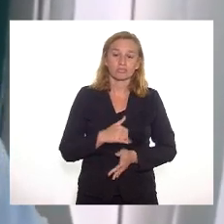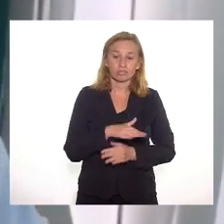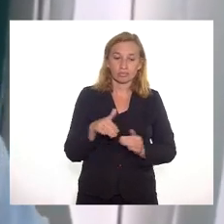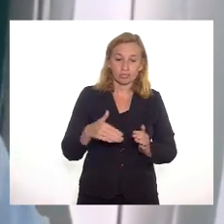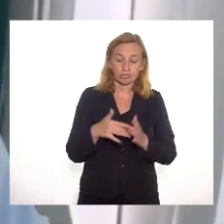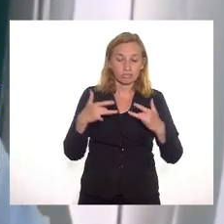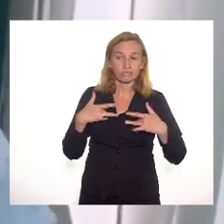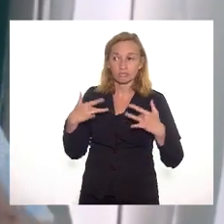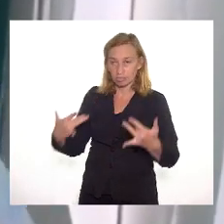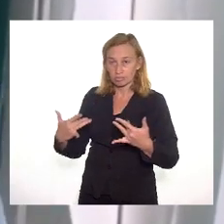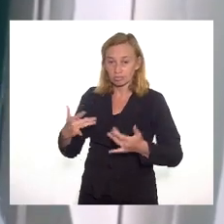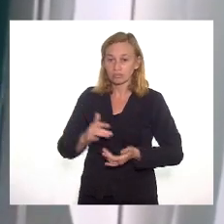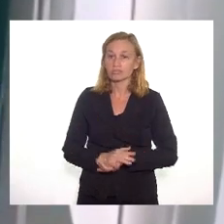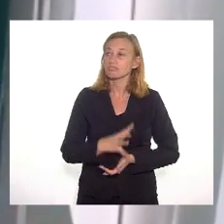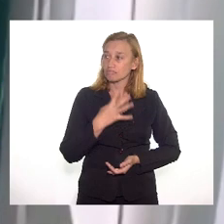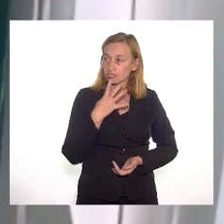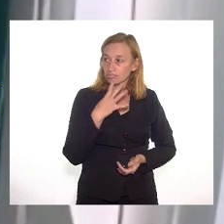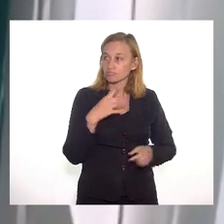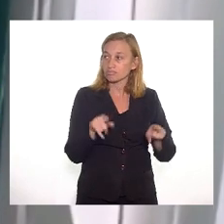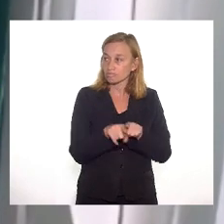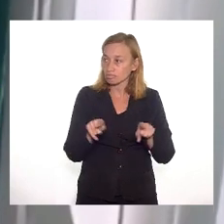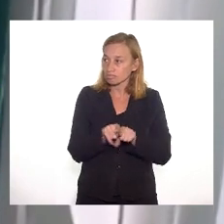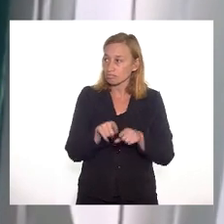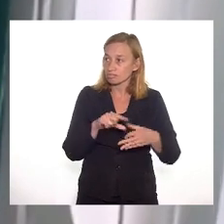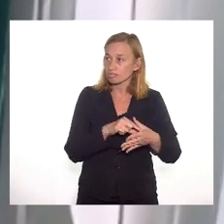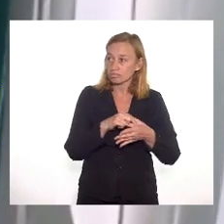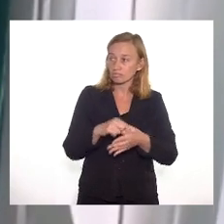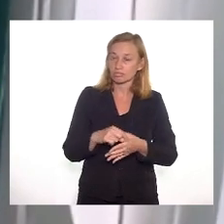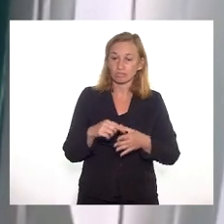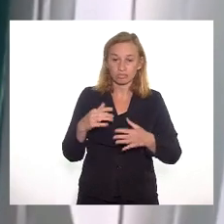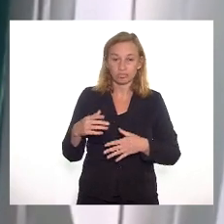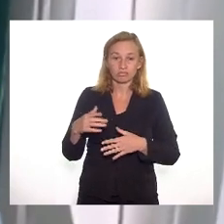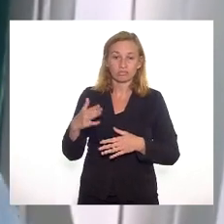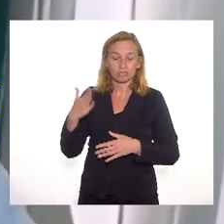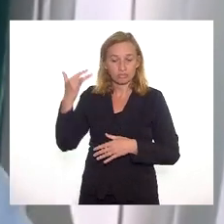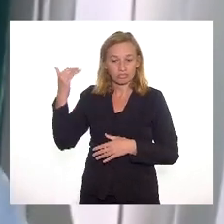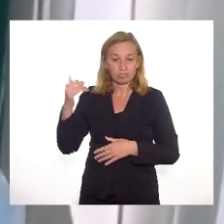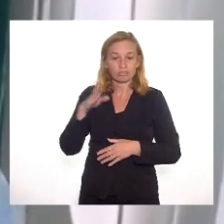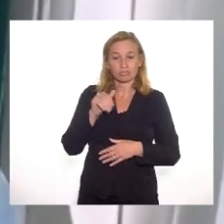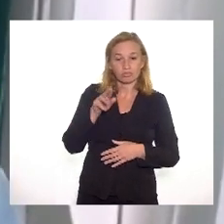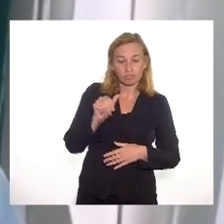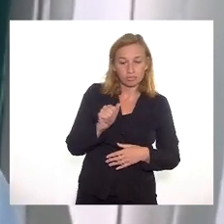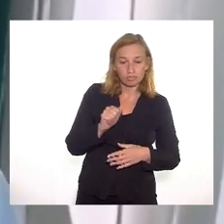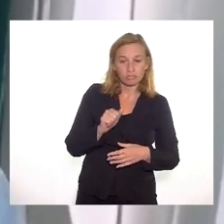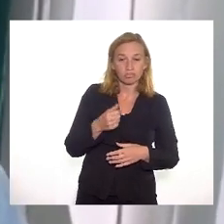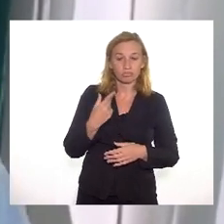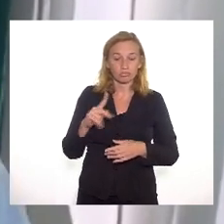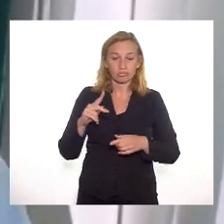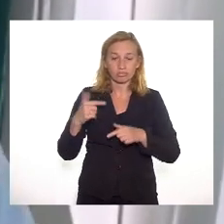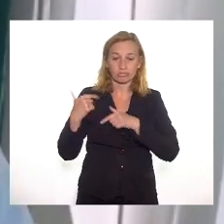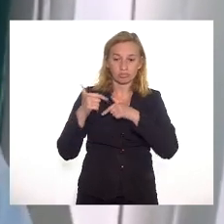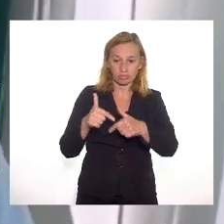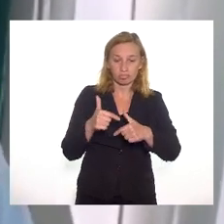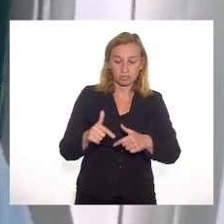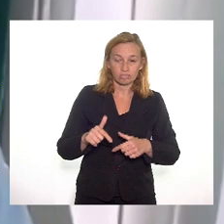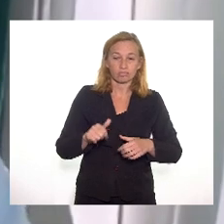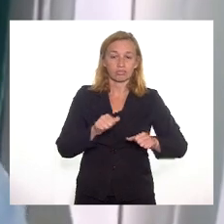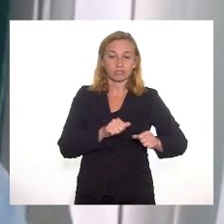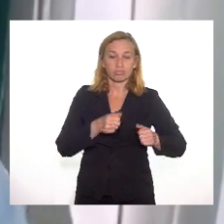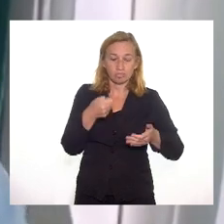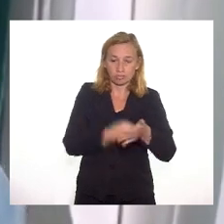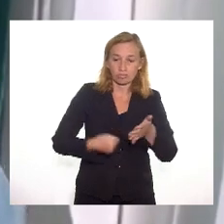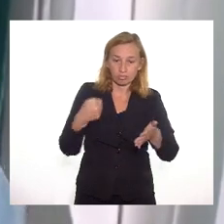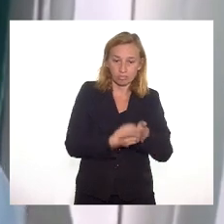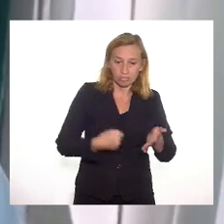minha solidariedade. E eu conheço também este líder popular, conheço o Rumba, conheço a sua trajetória de militância, de luta comunitária,